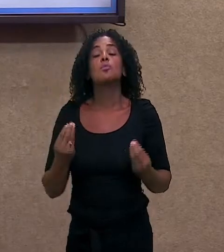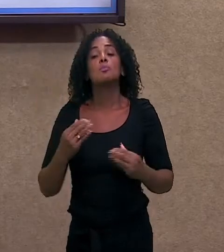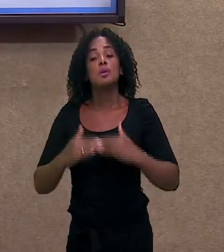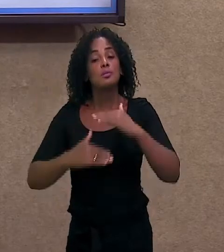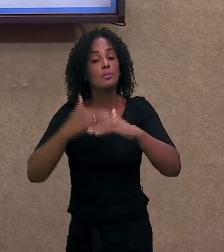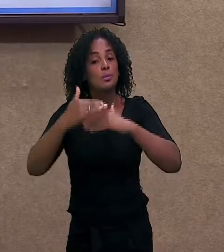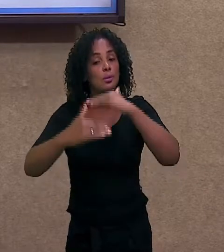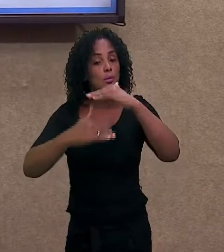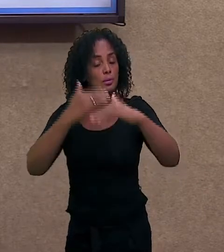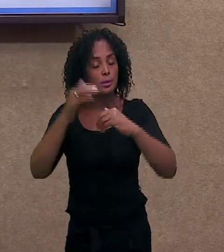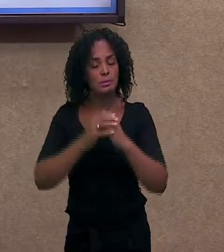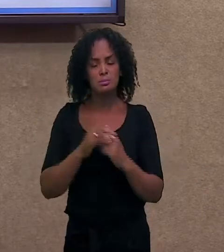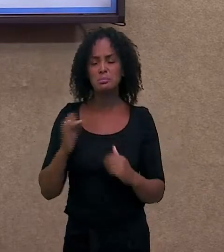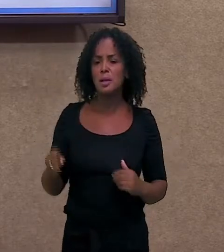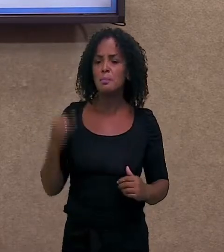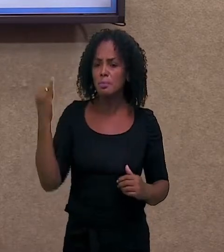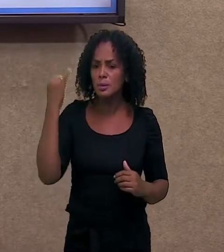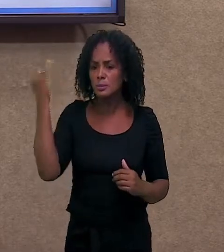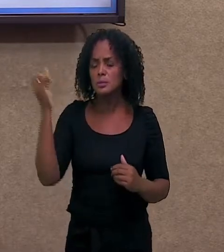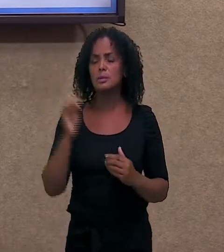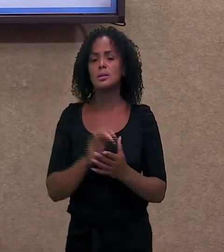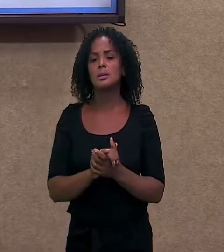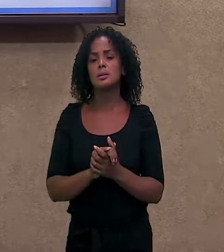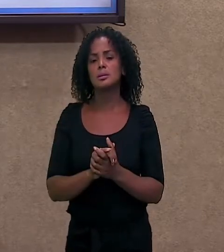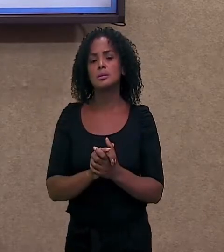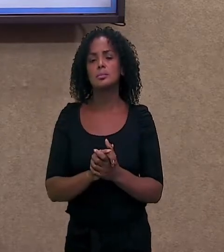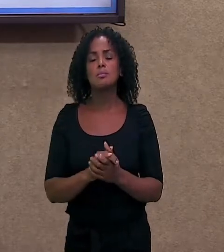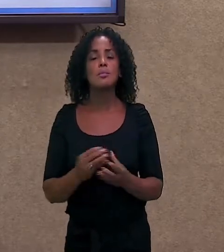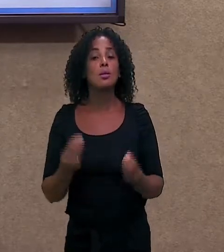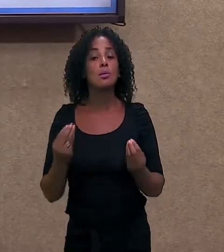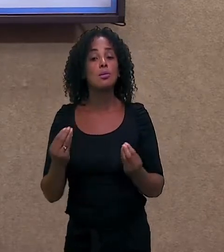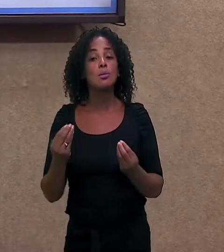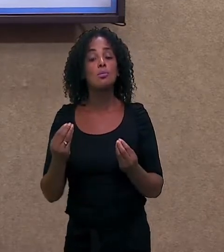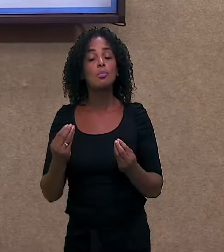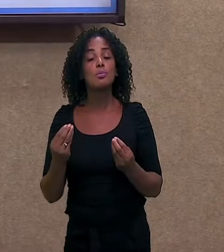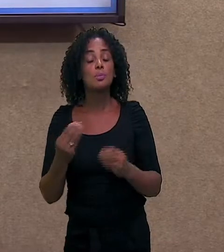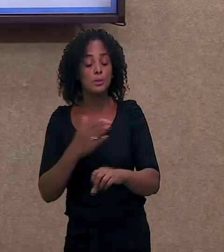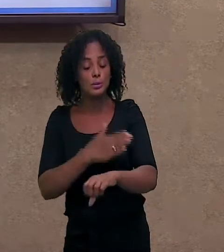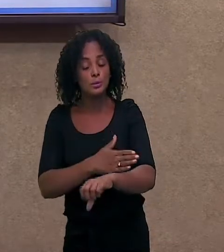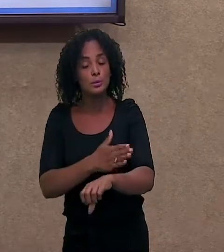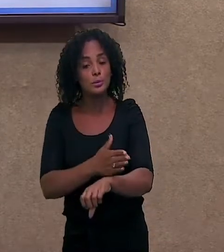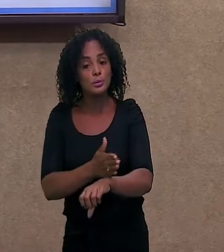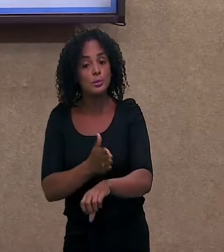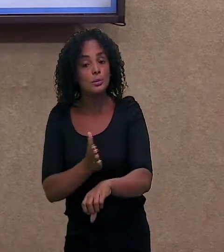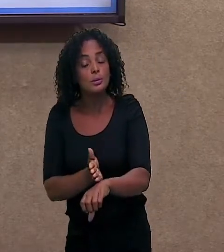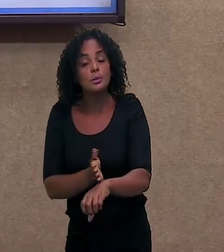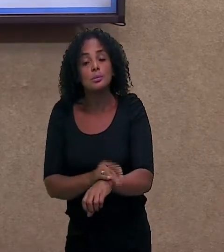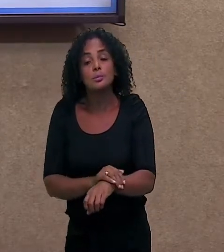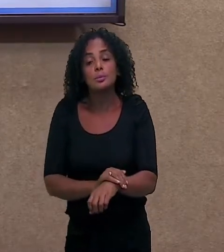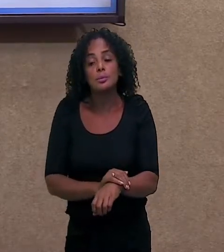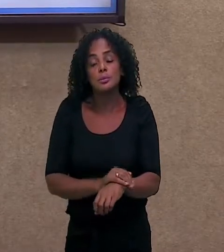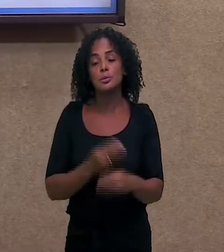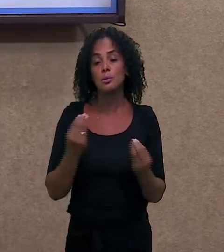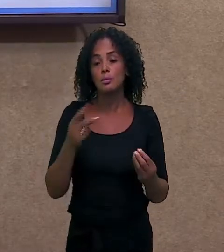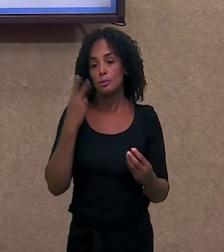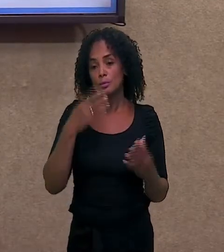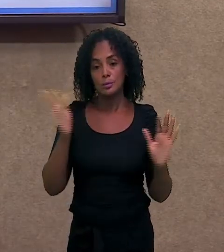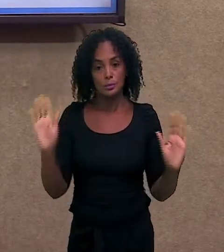é importante sim a gente saber sobre o como medir o tempo da forma que eu vou falar